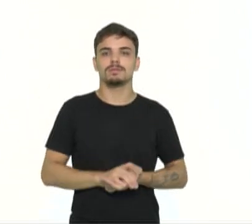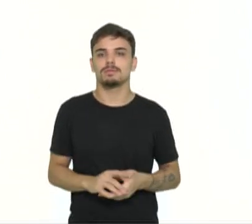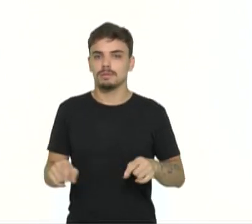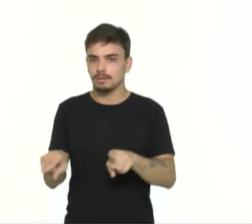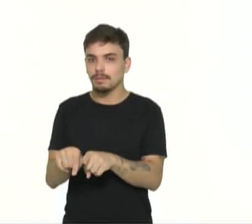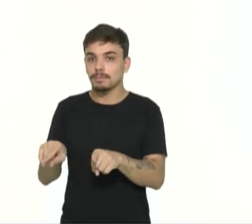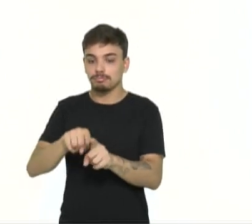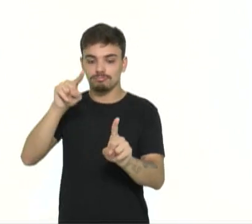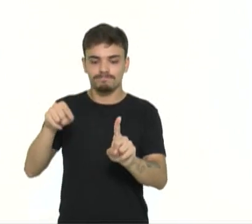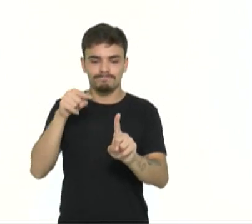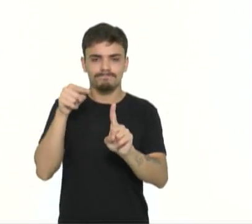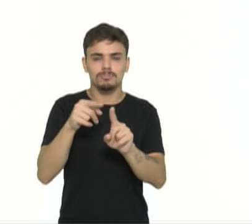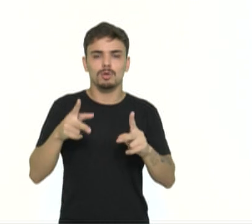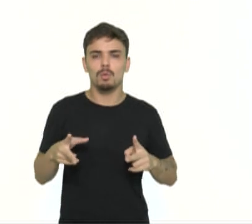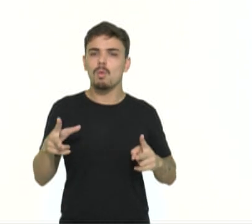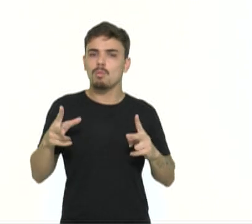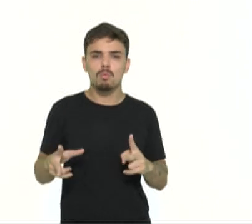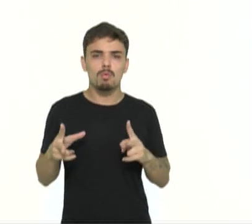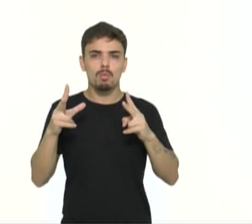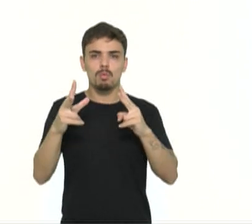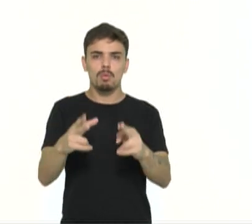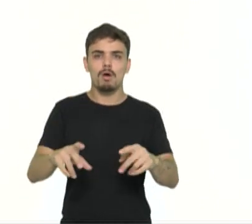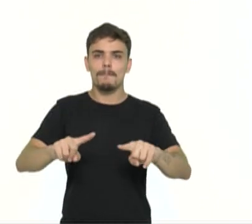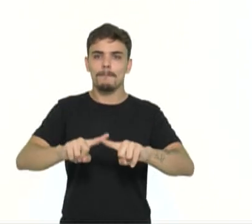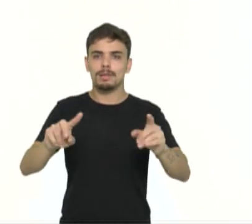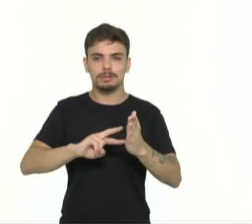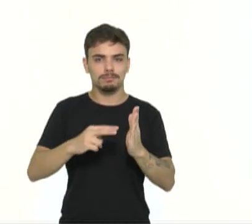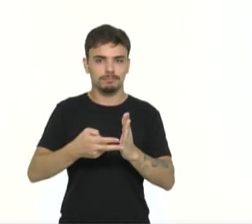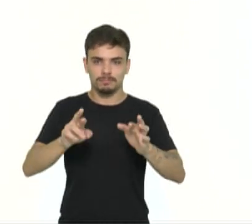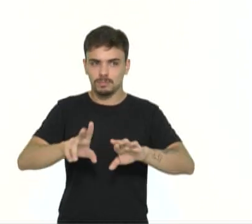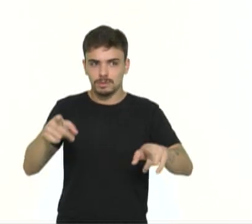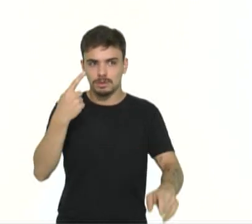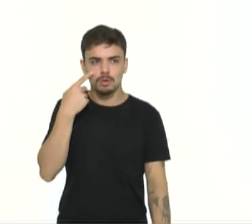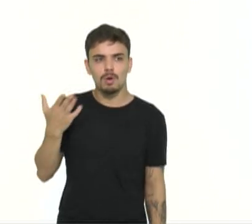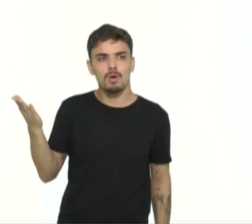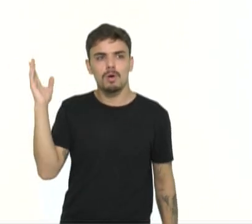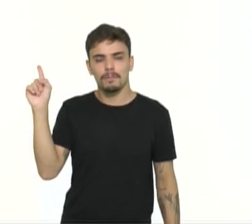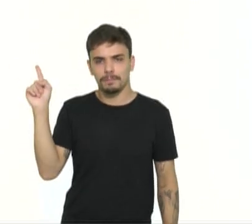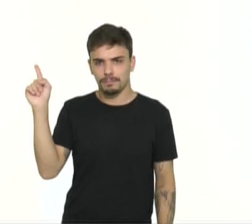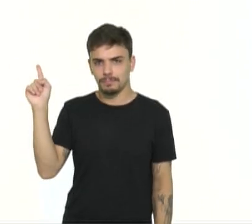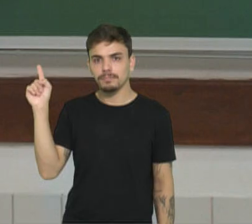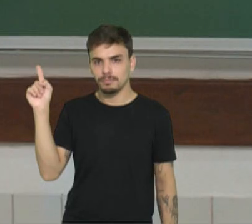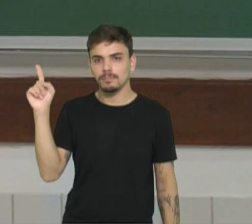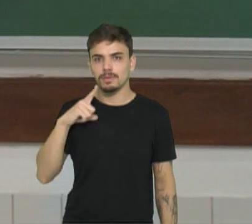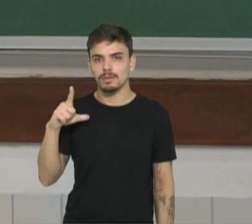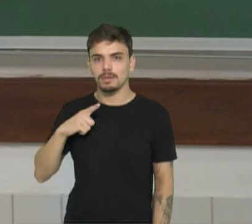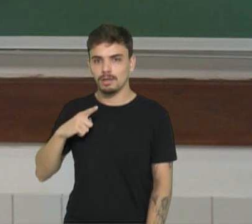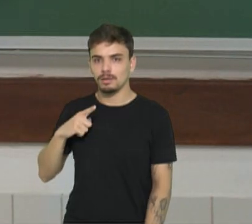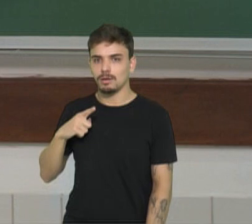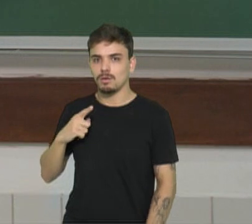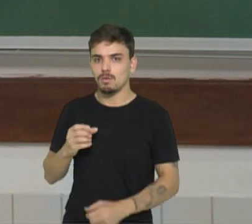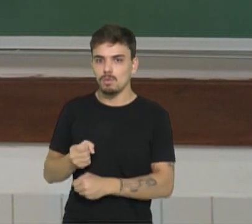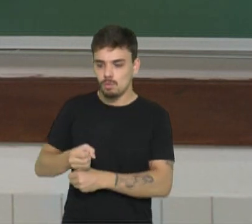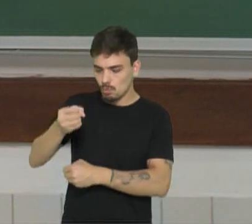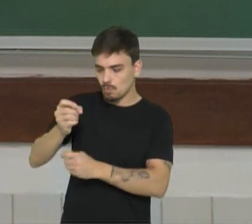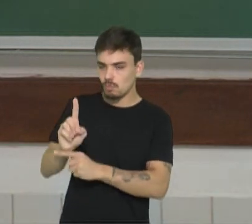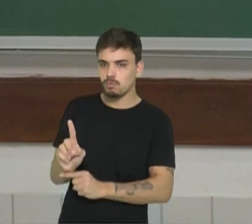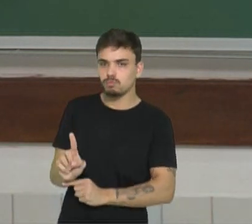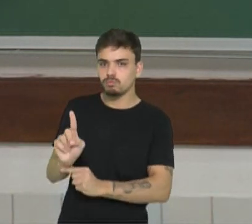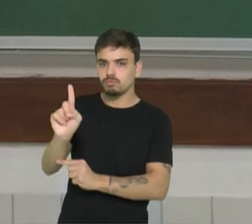mesma intensidade, porém em sentidos contrários. Então, olha só um foguete quando ele sobe, né? O lançamento de um foguete, uma